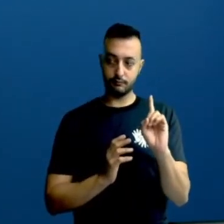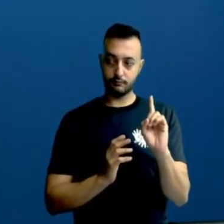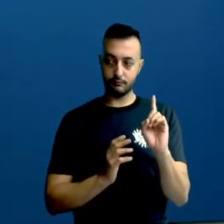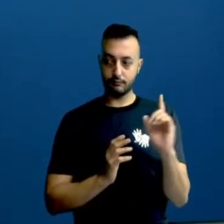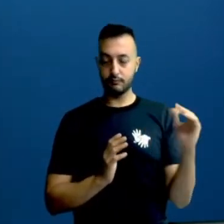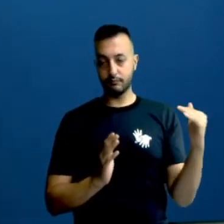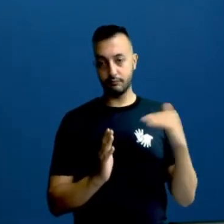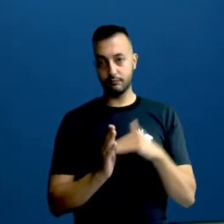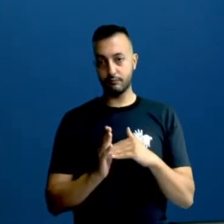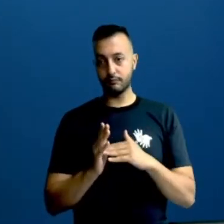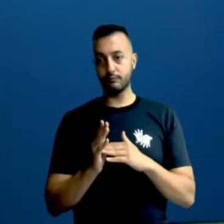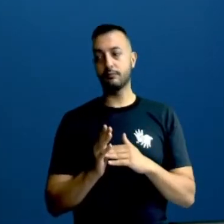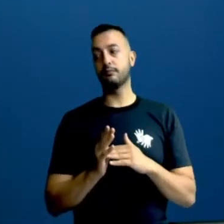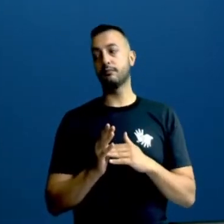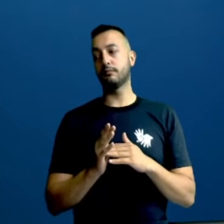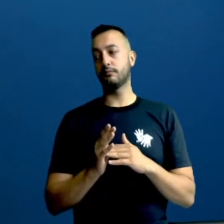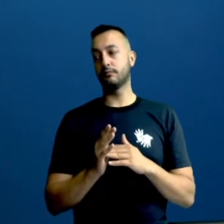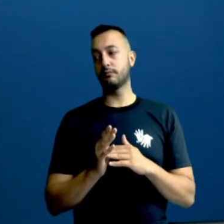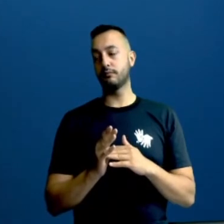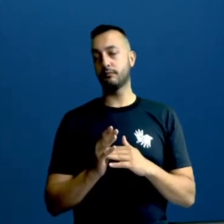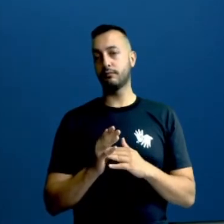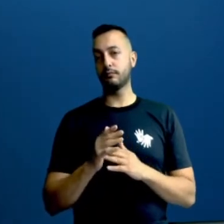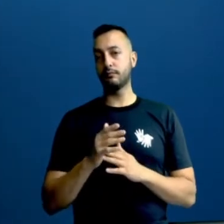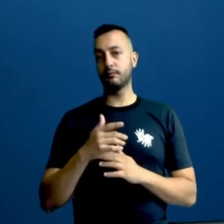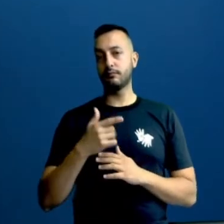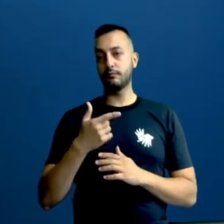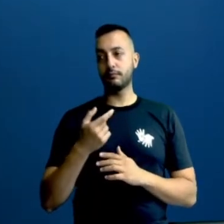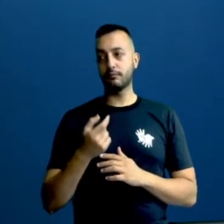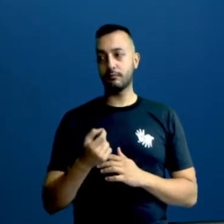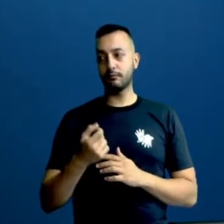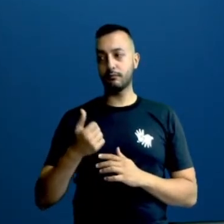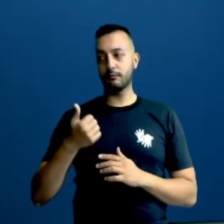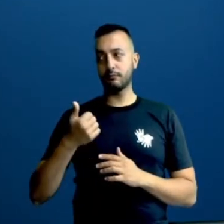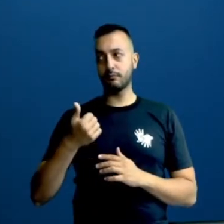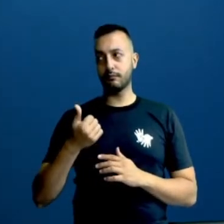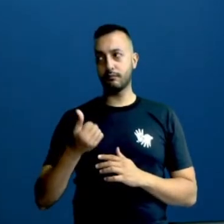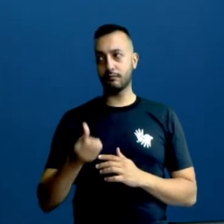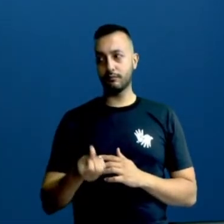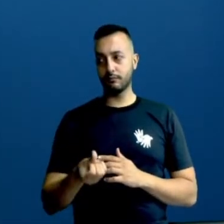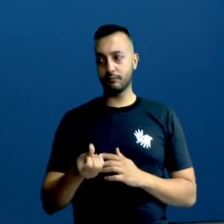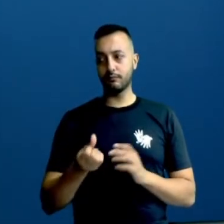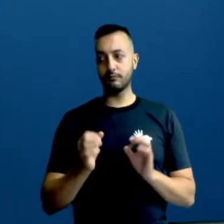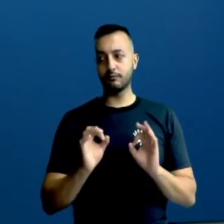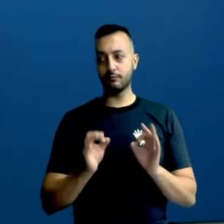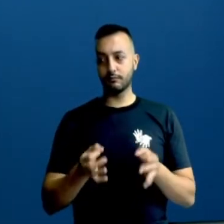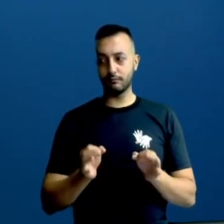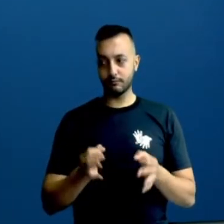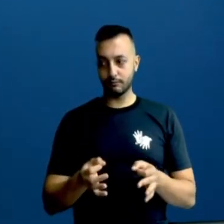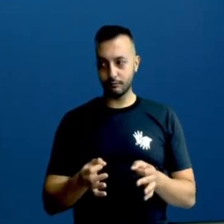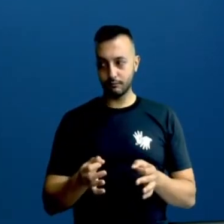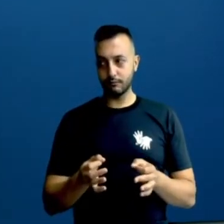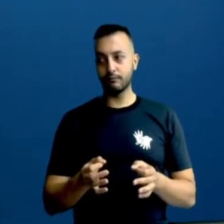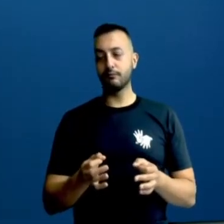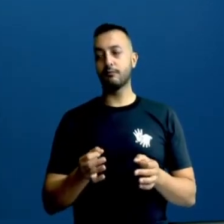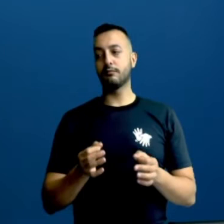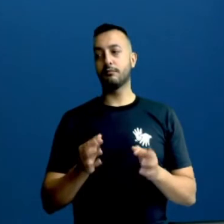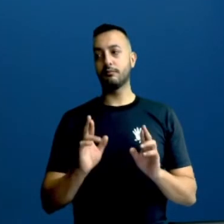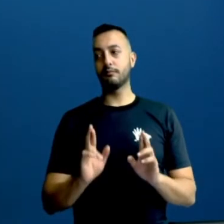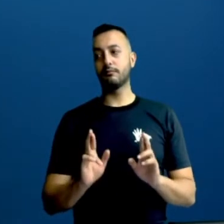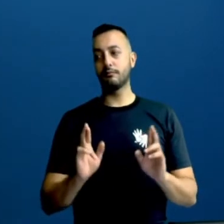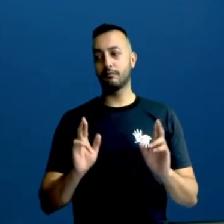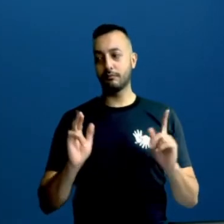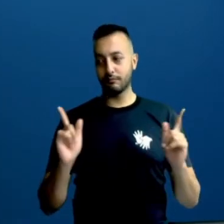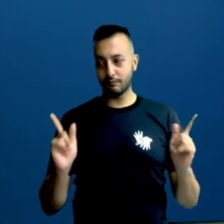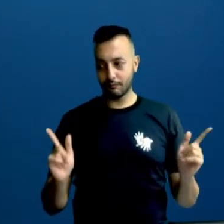1991 a 1916, certo? Então aqui, ó, a gente vai saber a